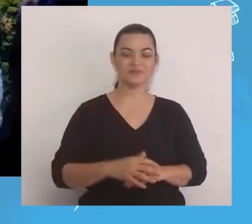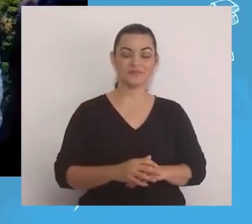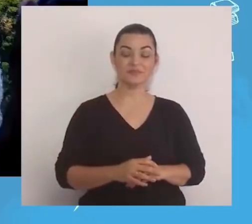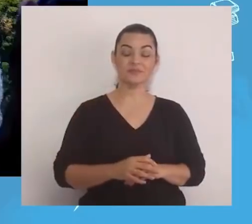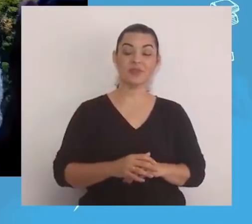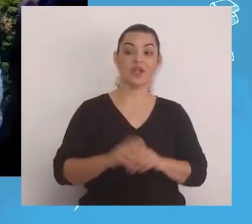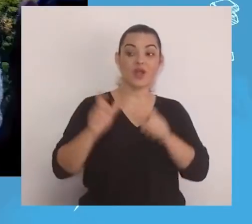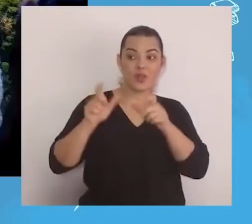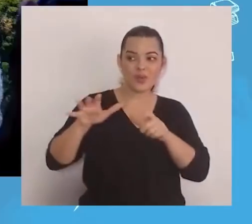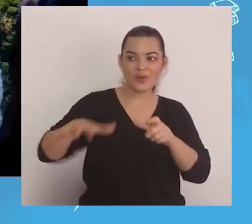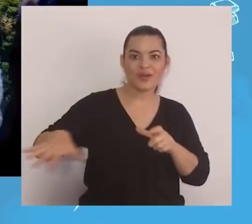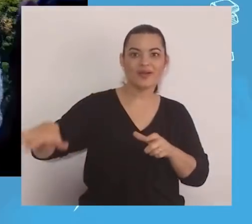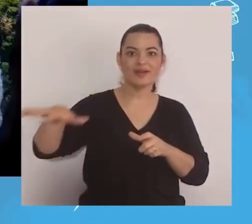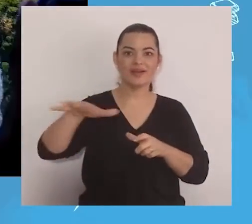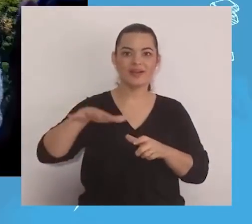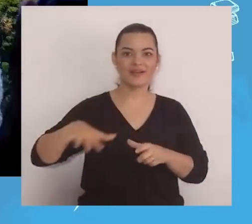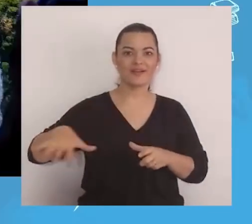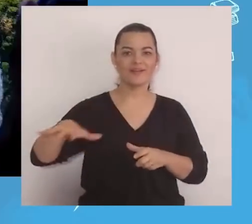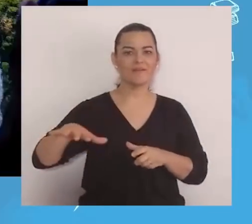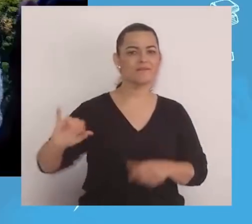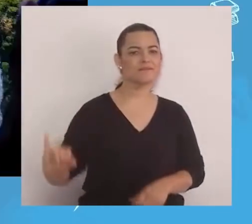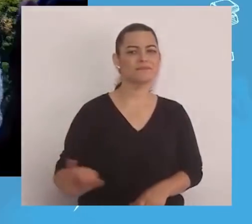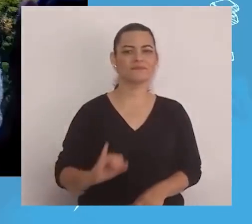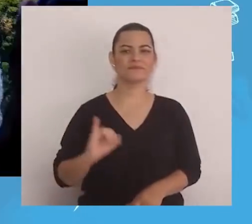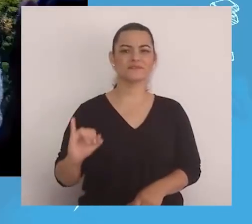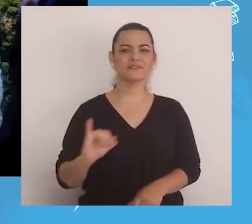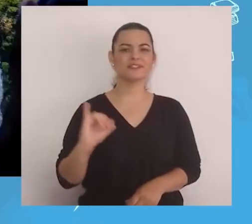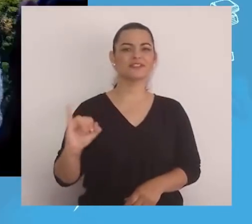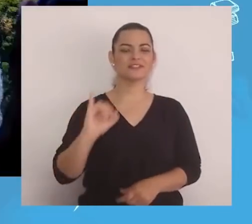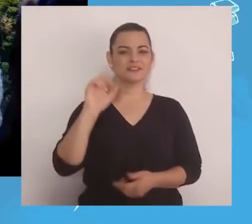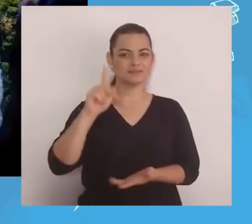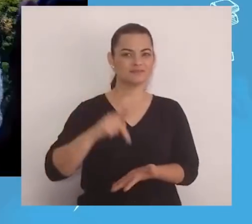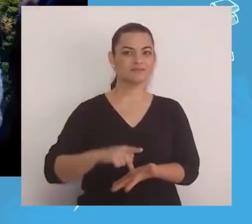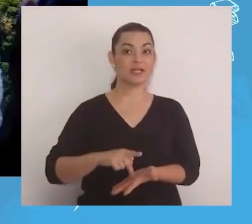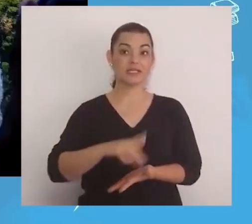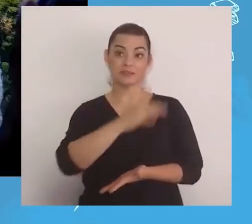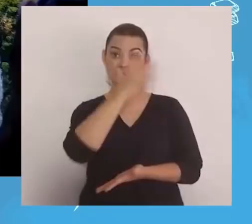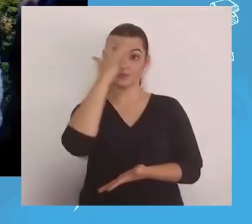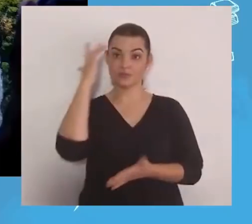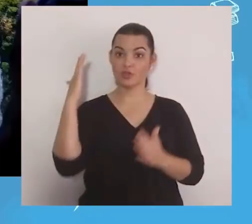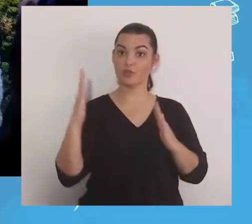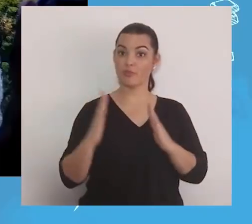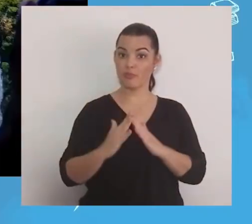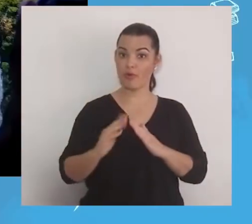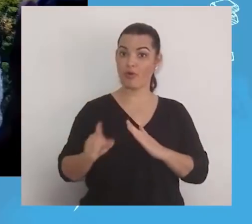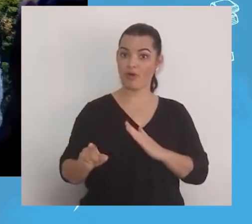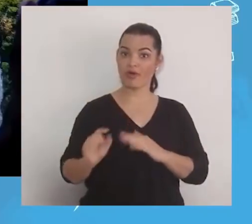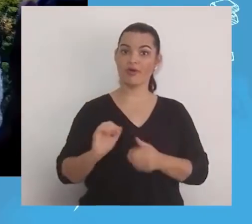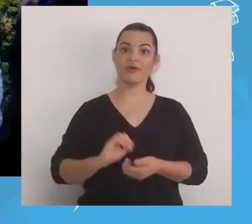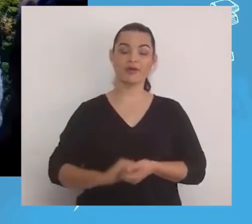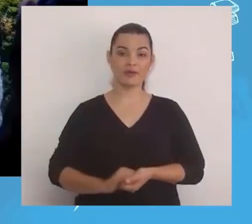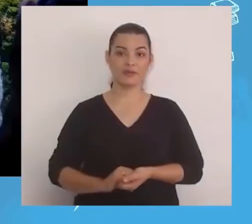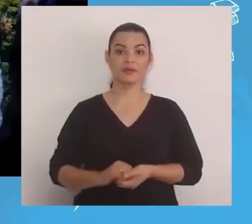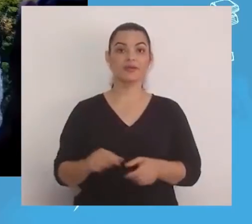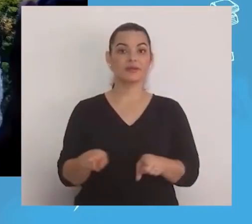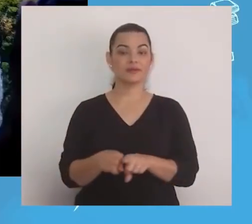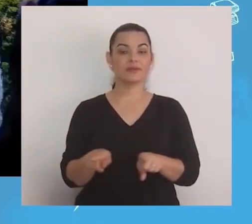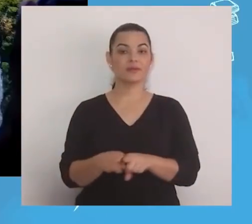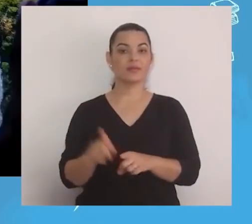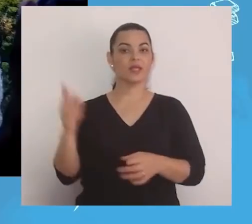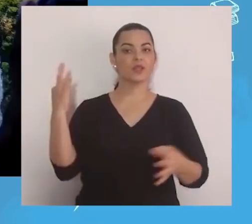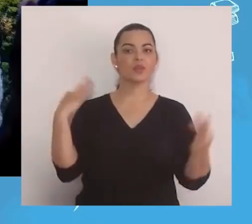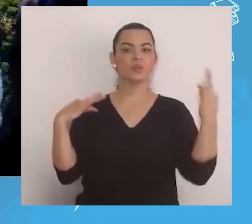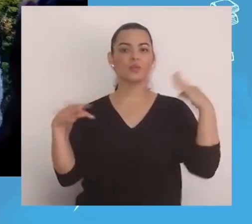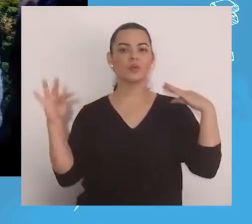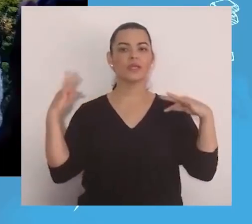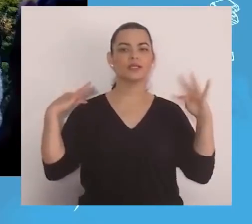do Iguaçu. Ela é considerada patrimônio mundial e toda a região do Parque